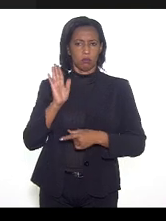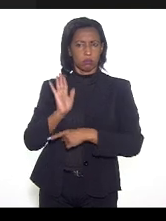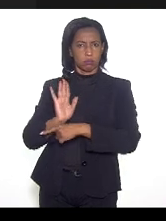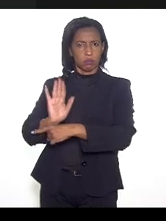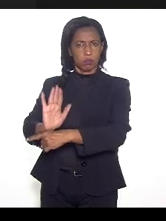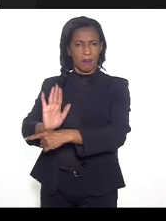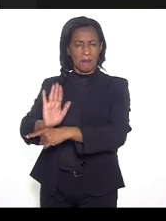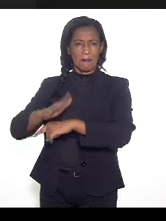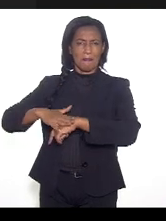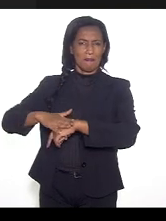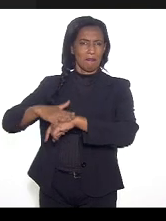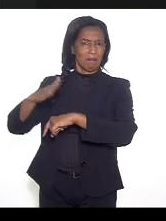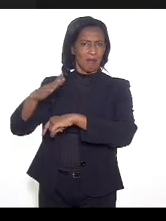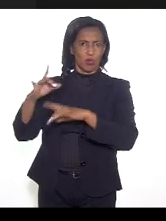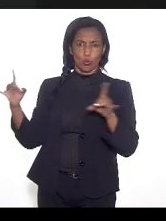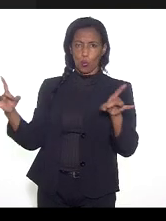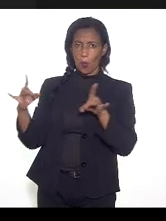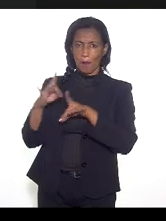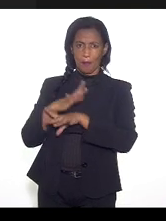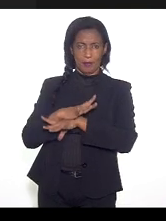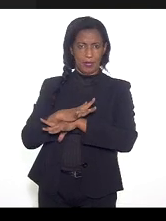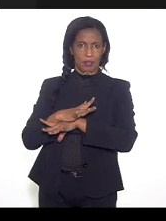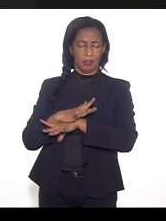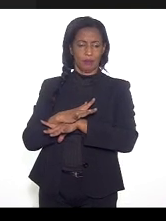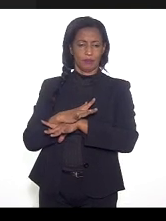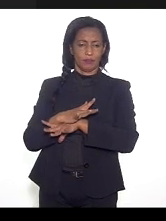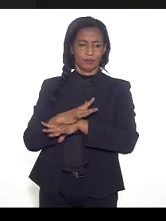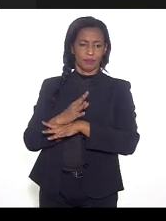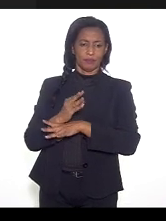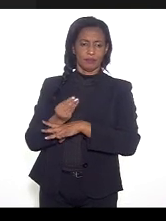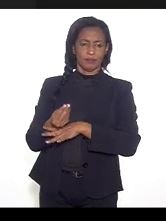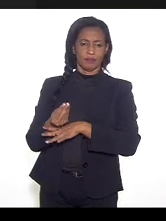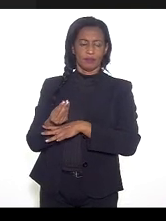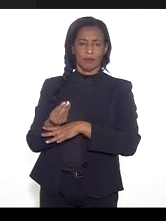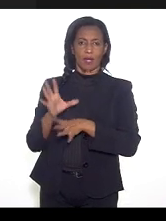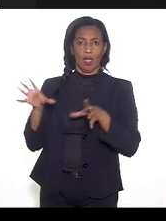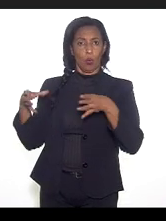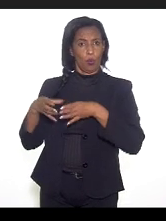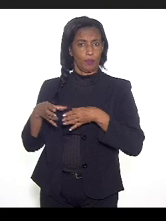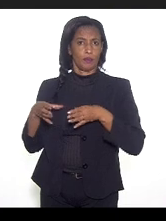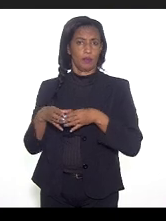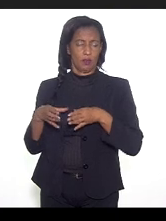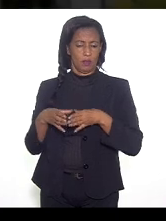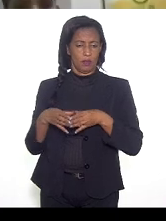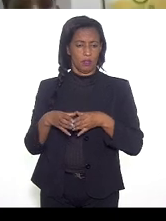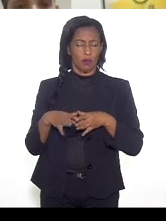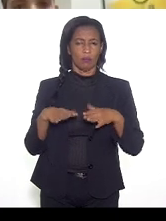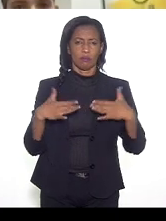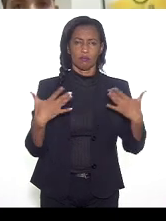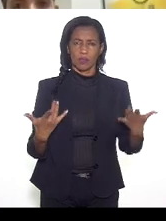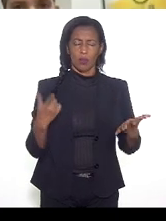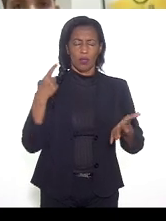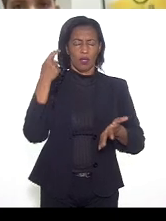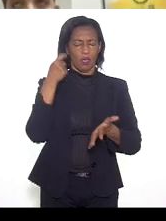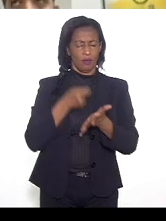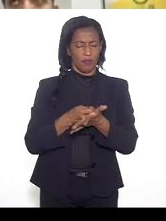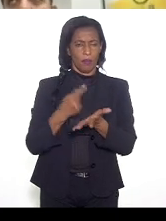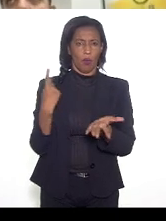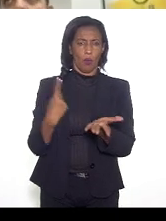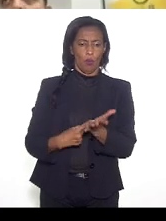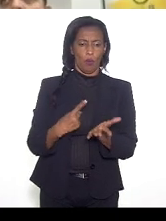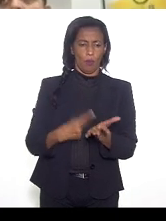mais completa as expectativas da comissão. Tá? Então, é reafirmar o compromisso